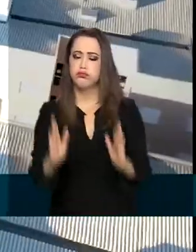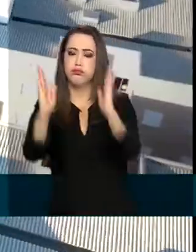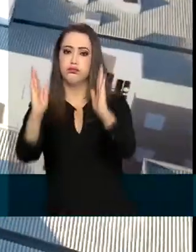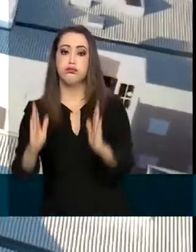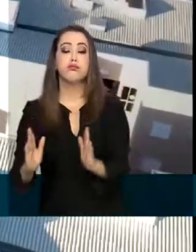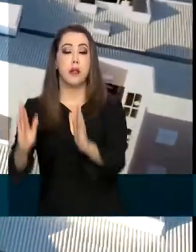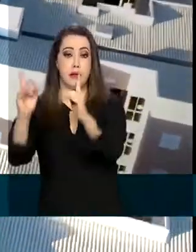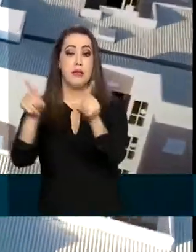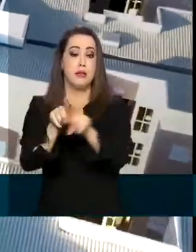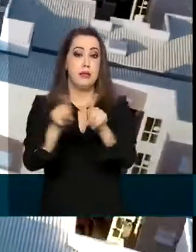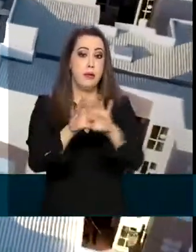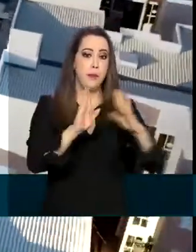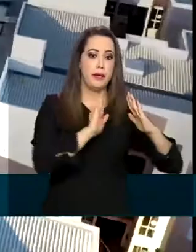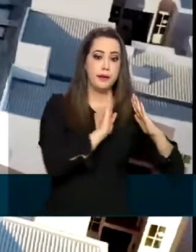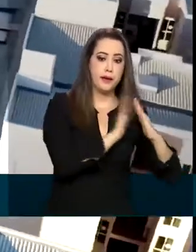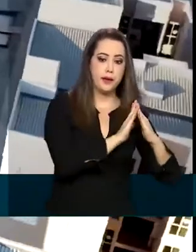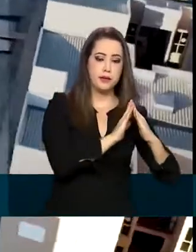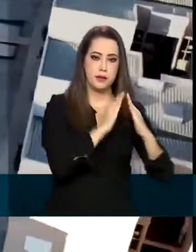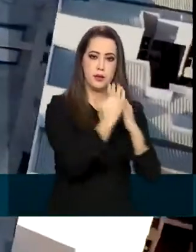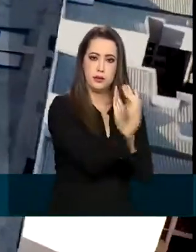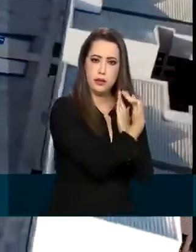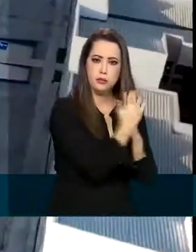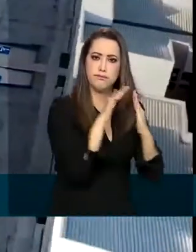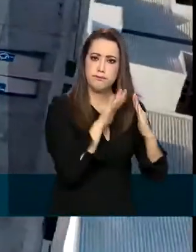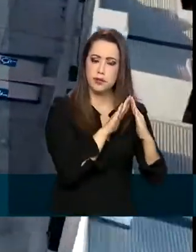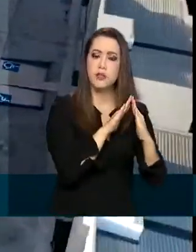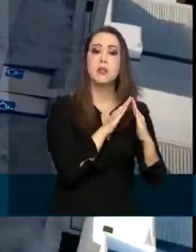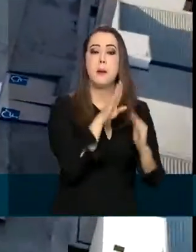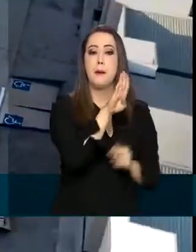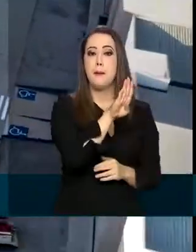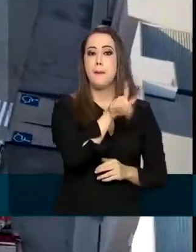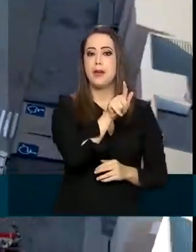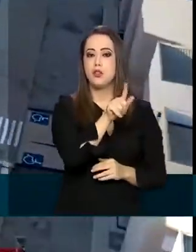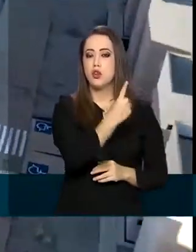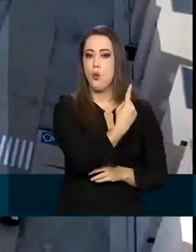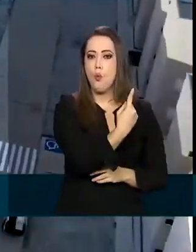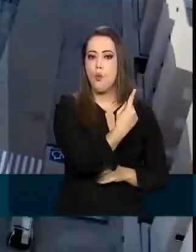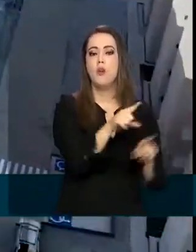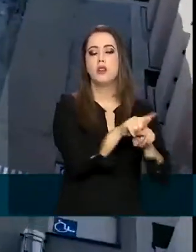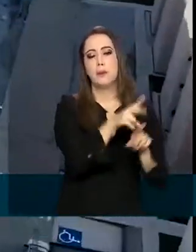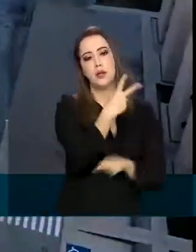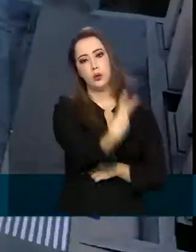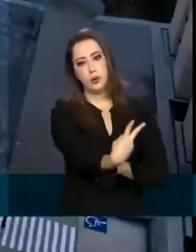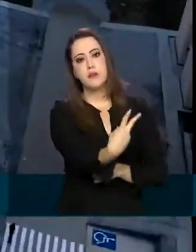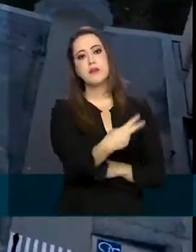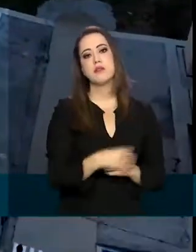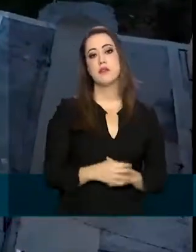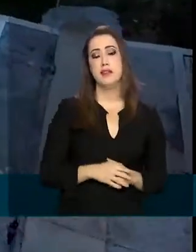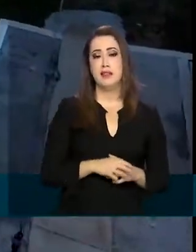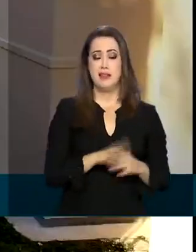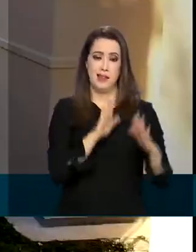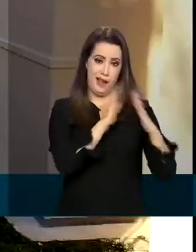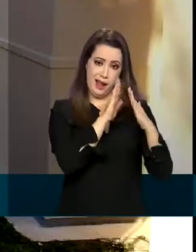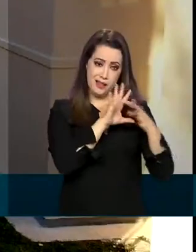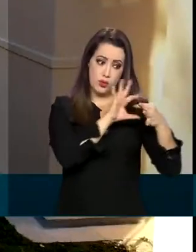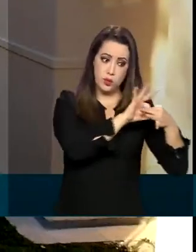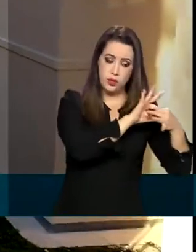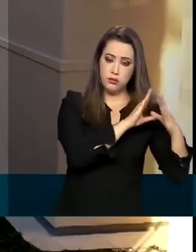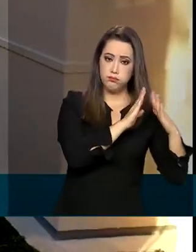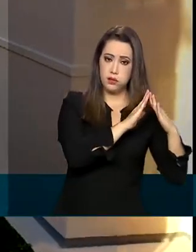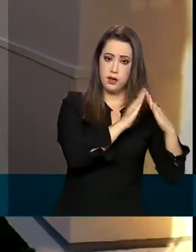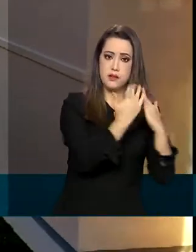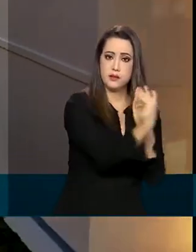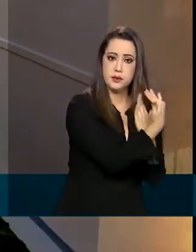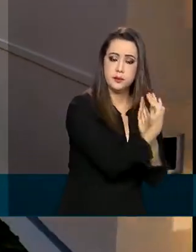E também os residenciais BG 1 e 2, compostos de casas germinadas. Senhoras e senhores,